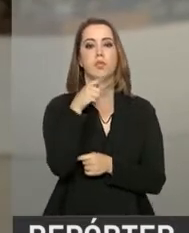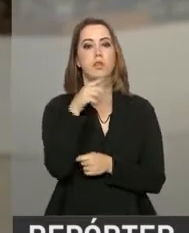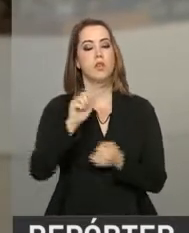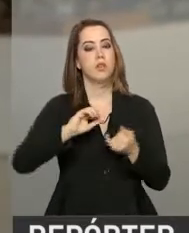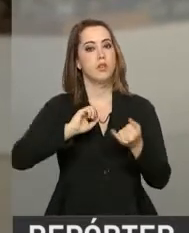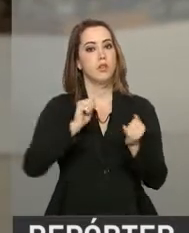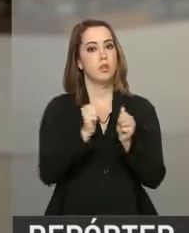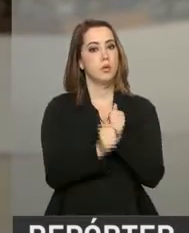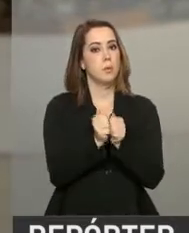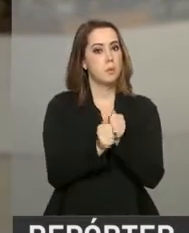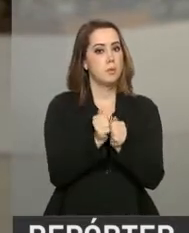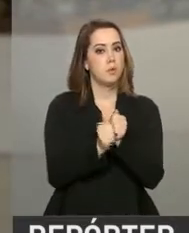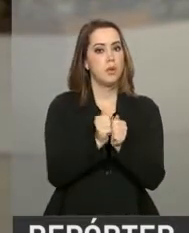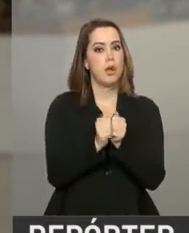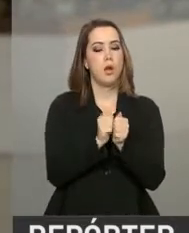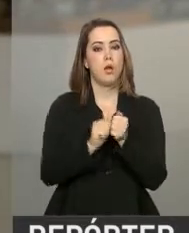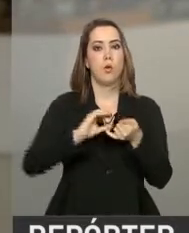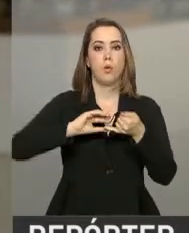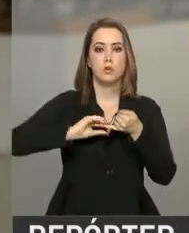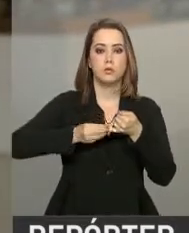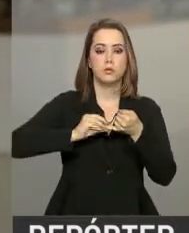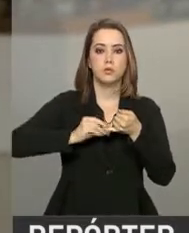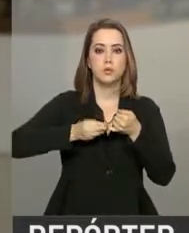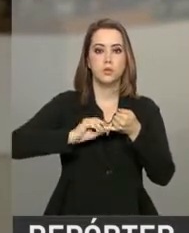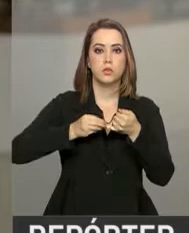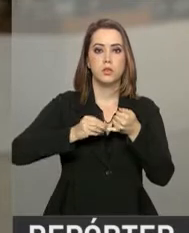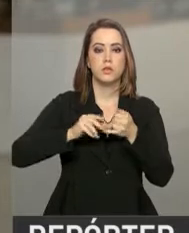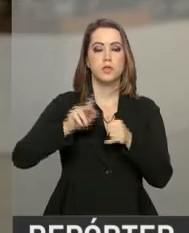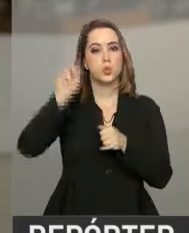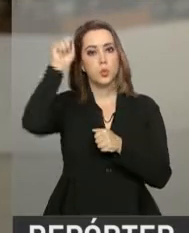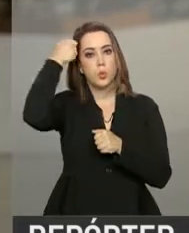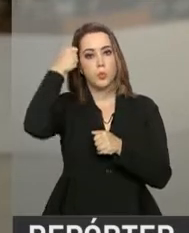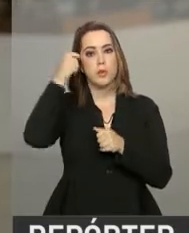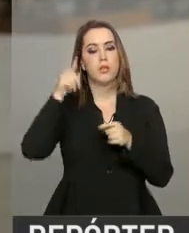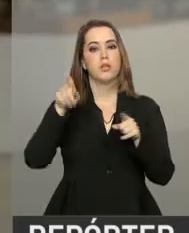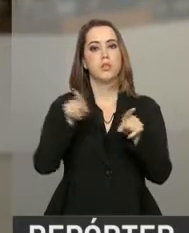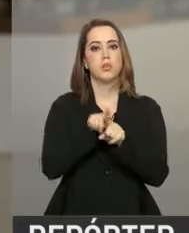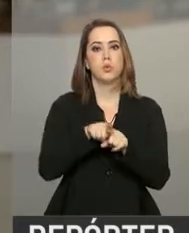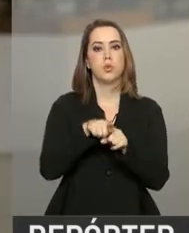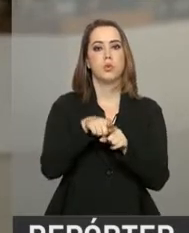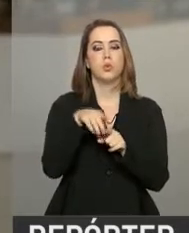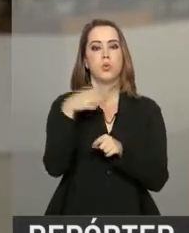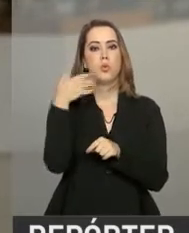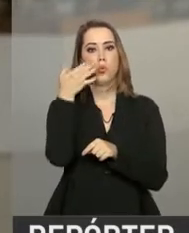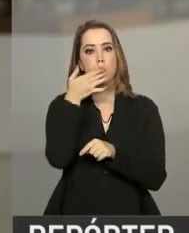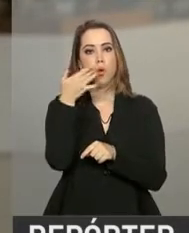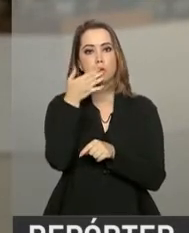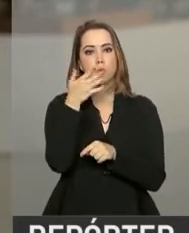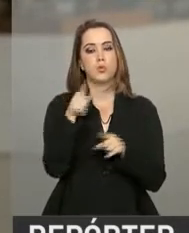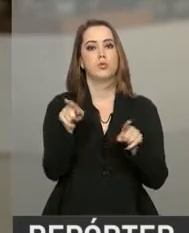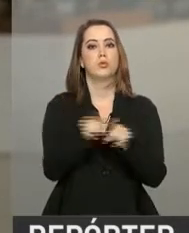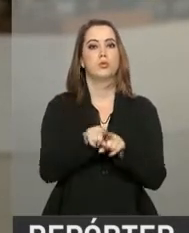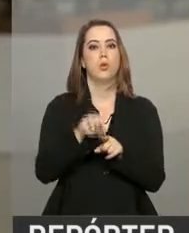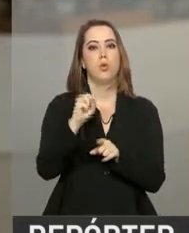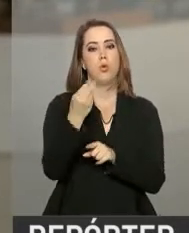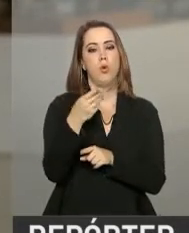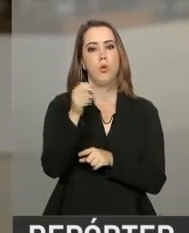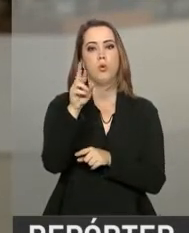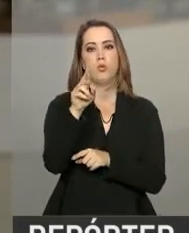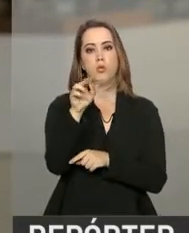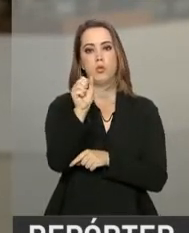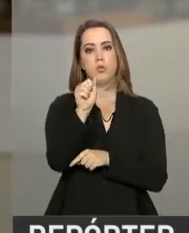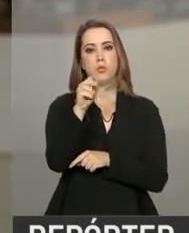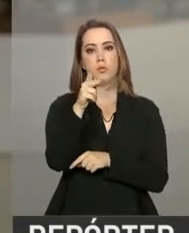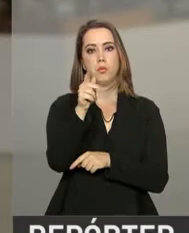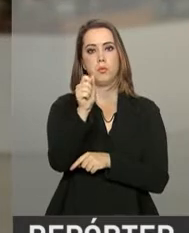feijão preto comum e açúcar ou rapadura as superintendências da companhia nacional